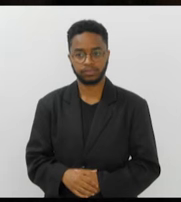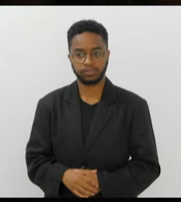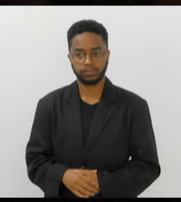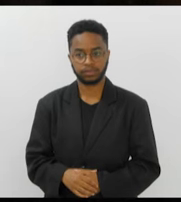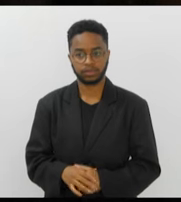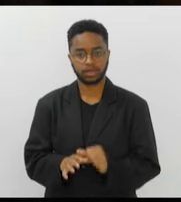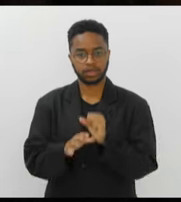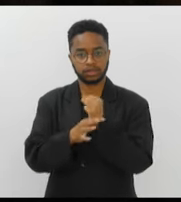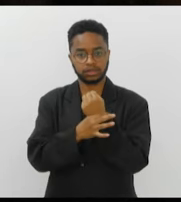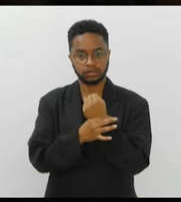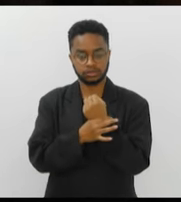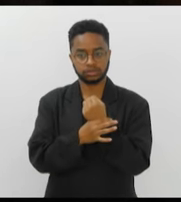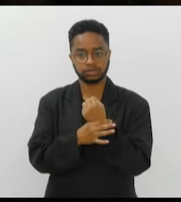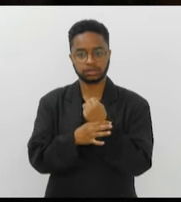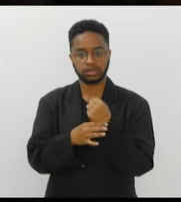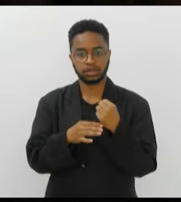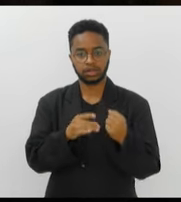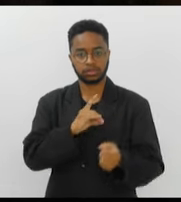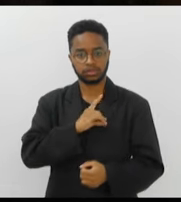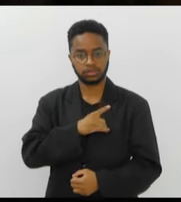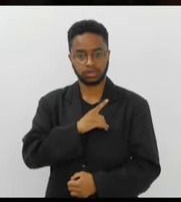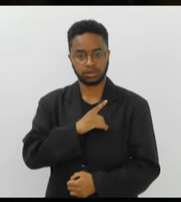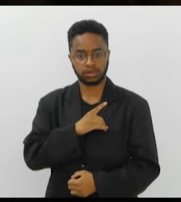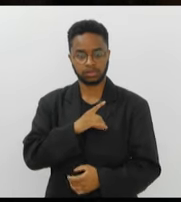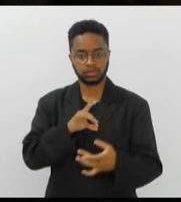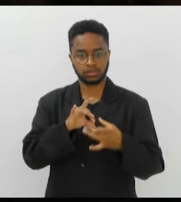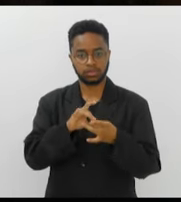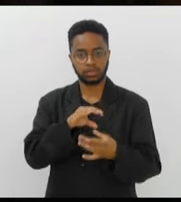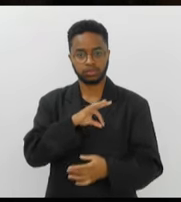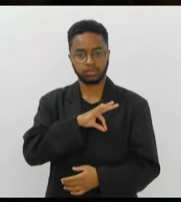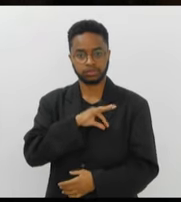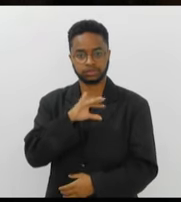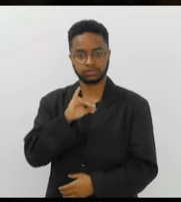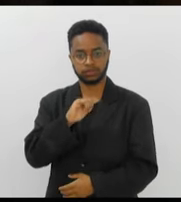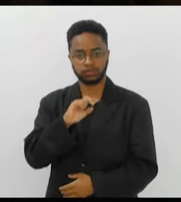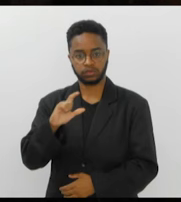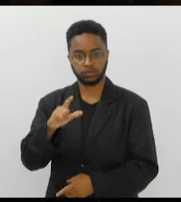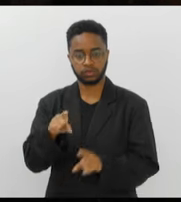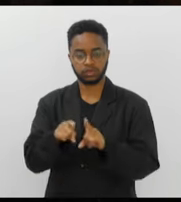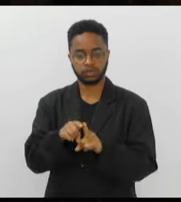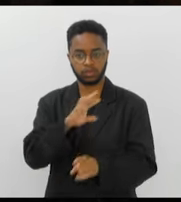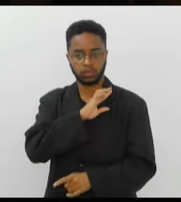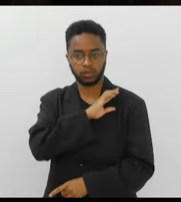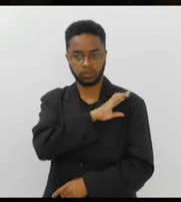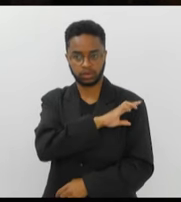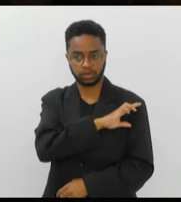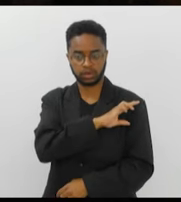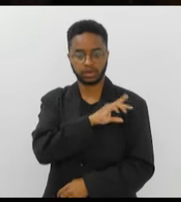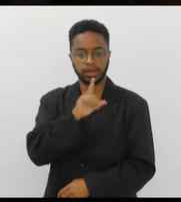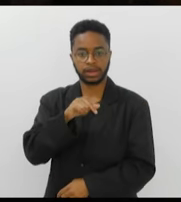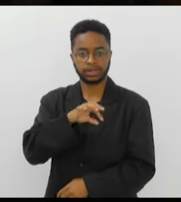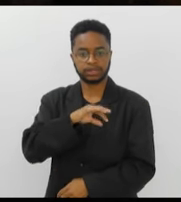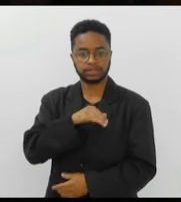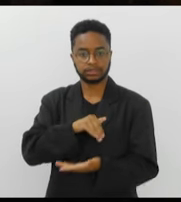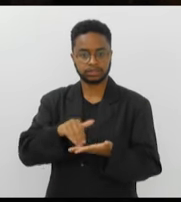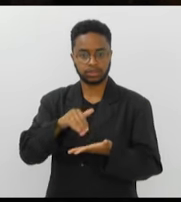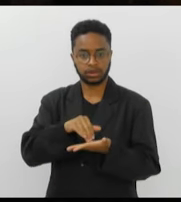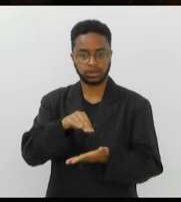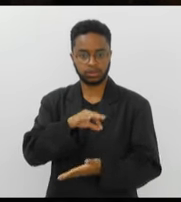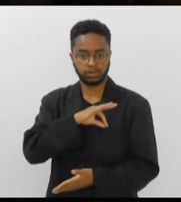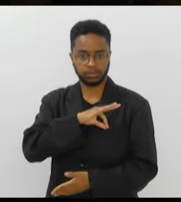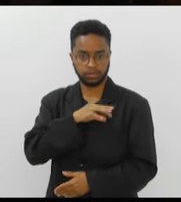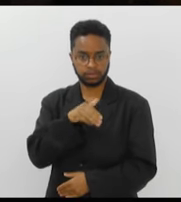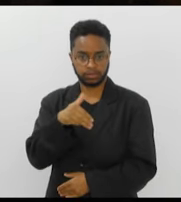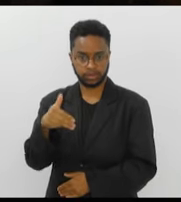secretário delegado a mim da Polícia Civil e o coronel Menezes, secretário da PM,